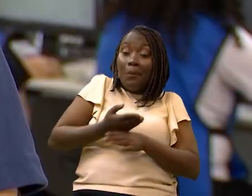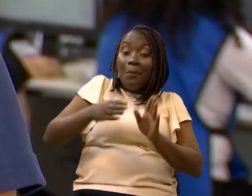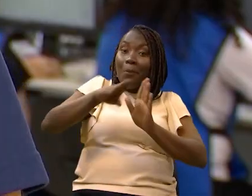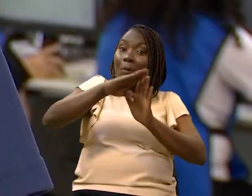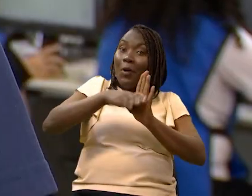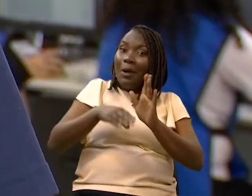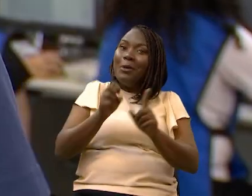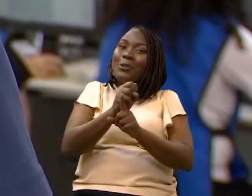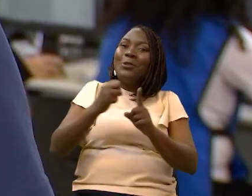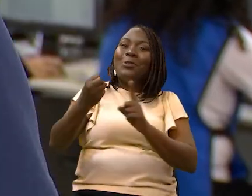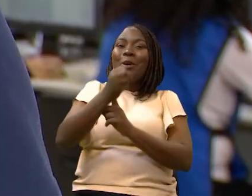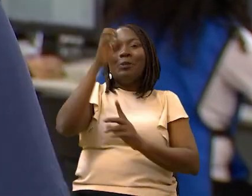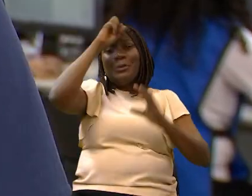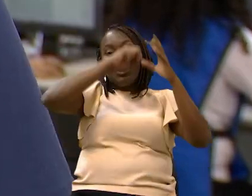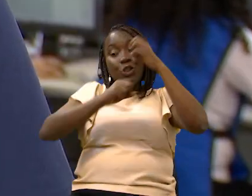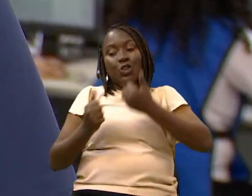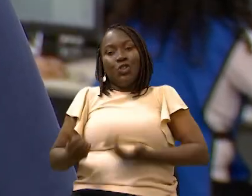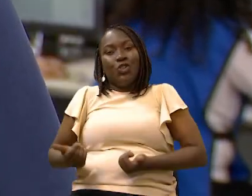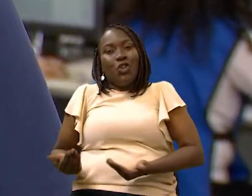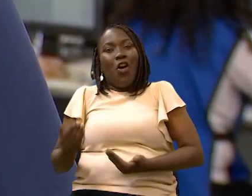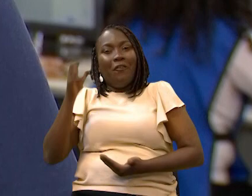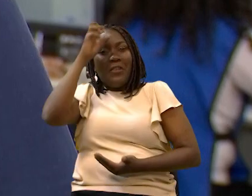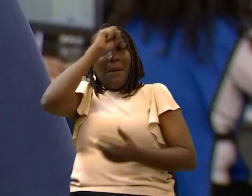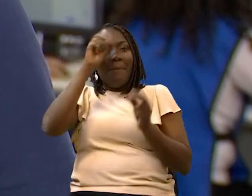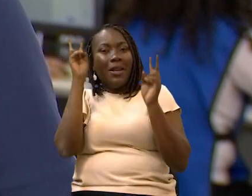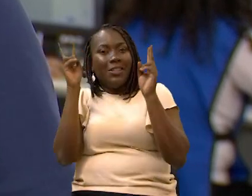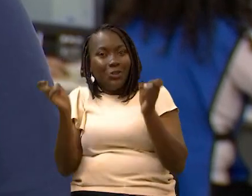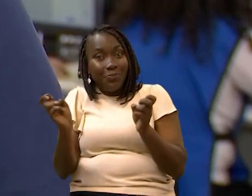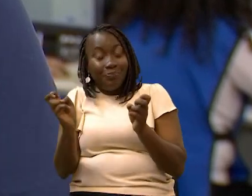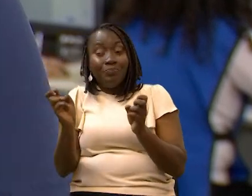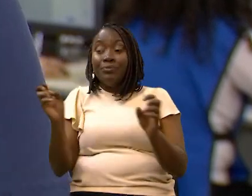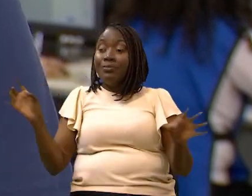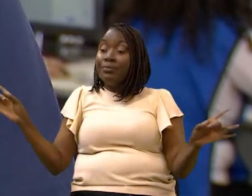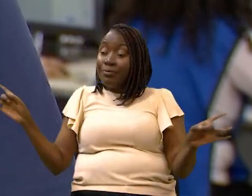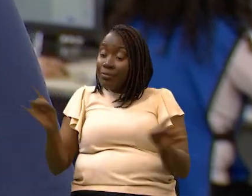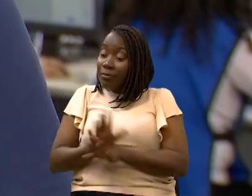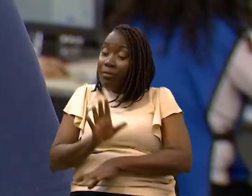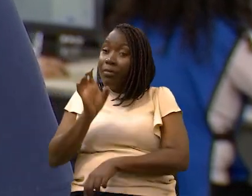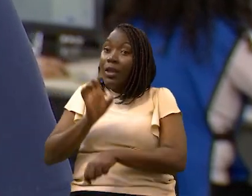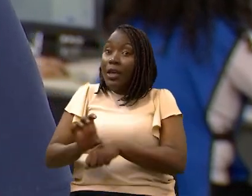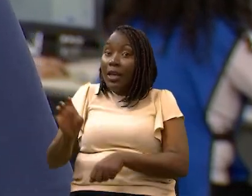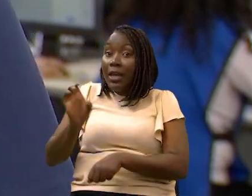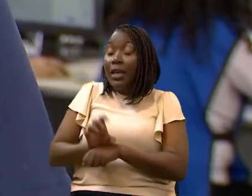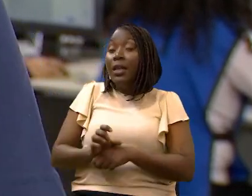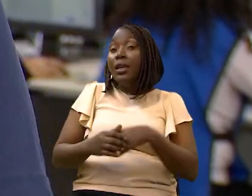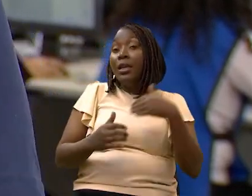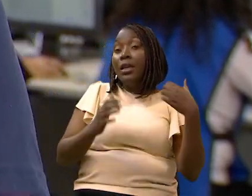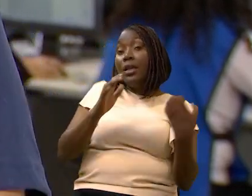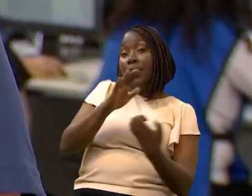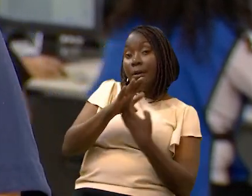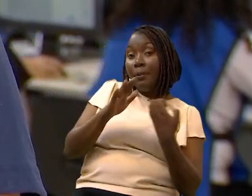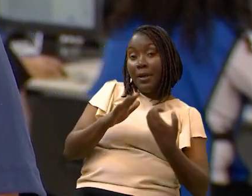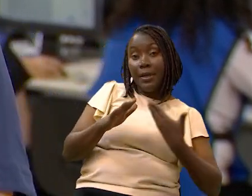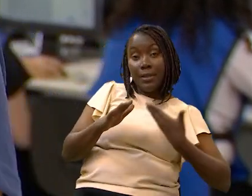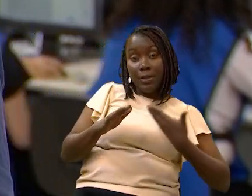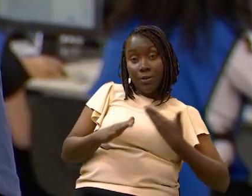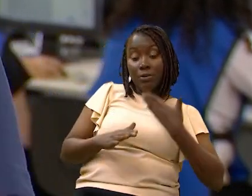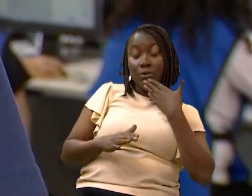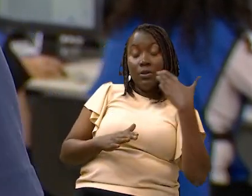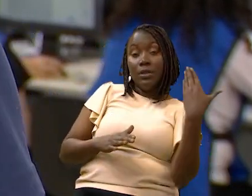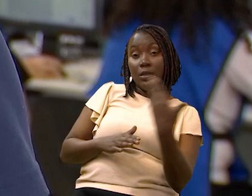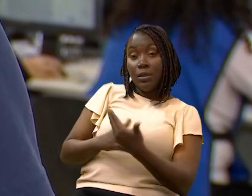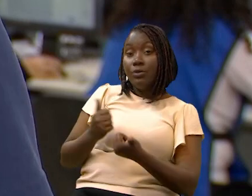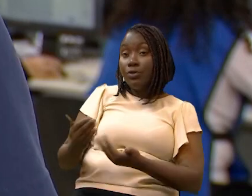da socioaprendizagem, que é o programa Jovem Aprendiz. Ele encerrando esse curso, as empresas